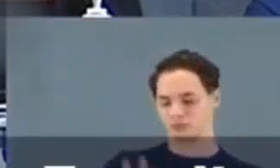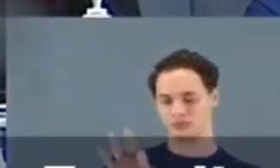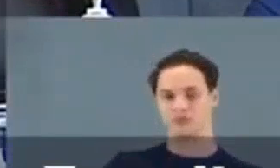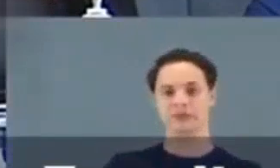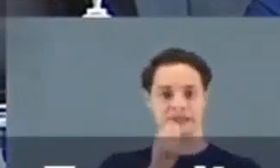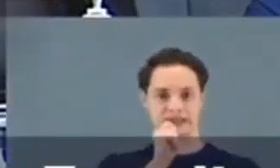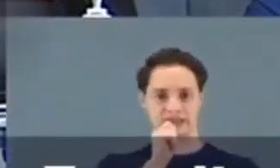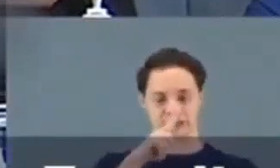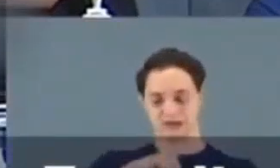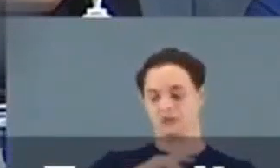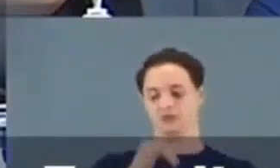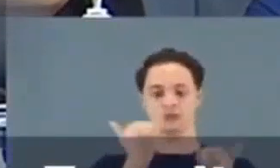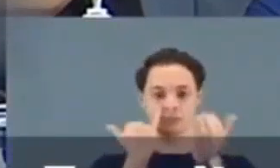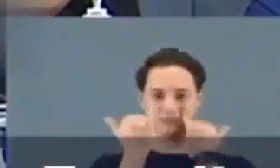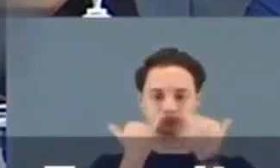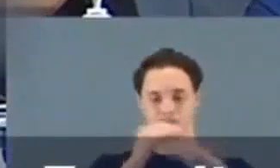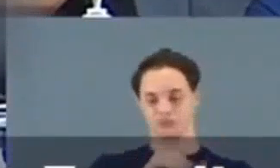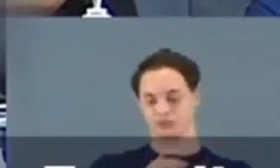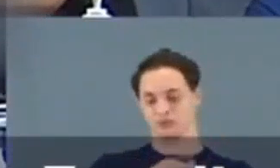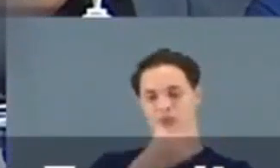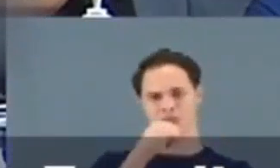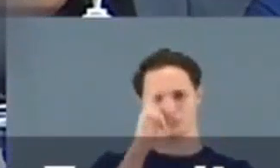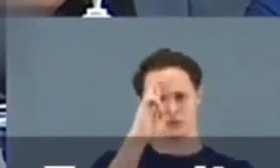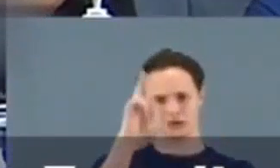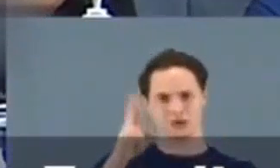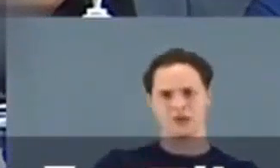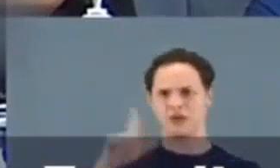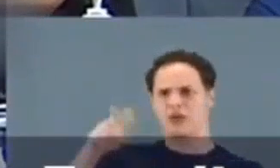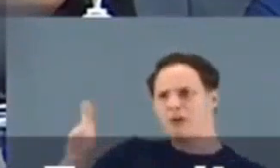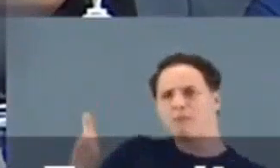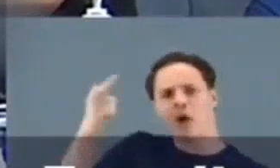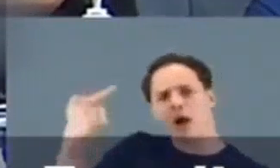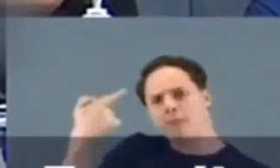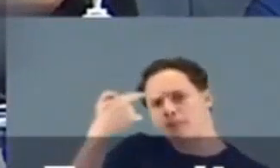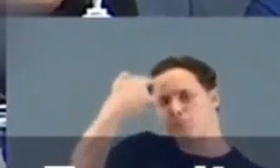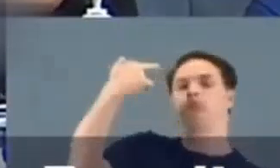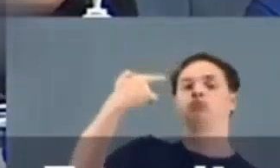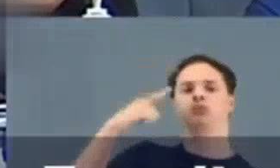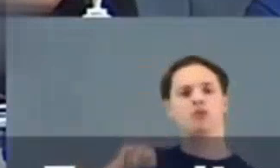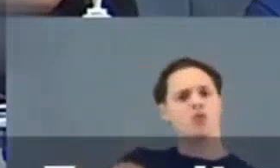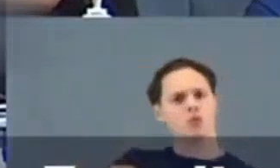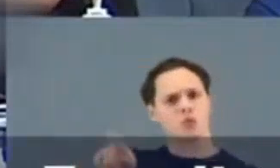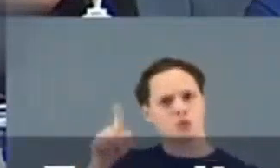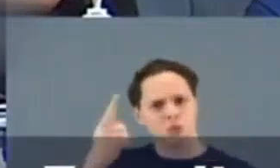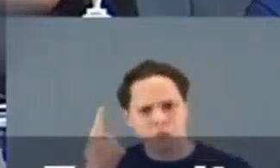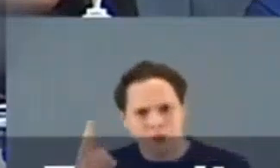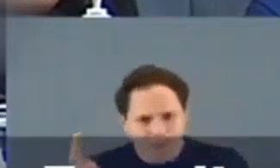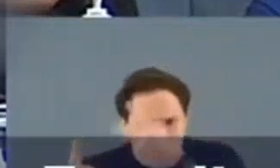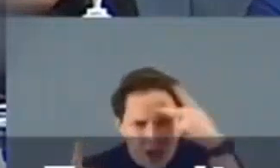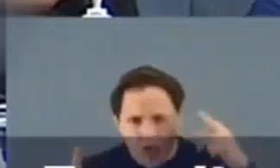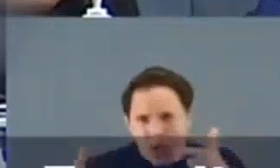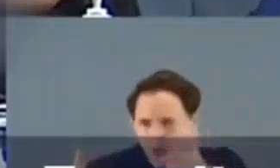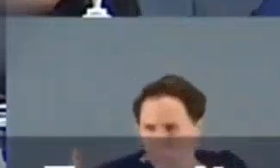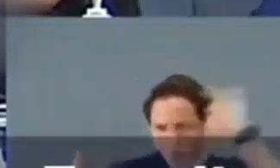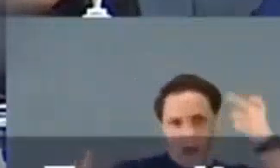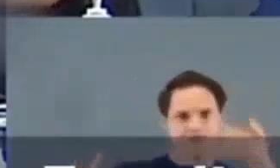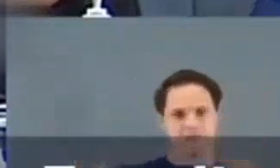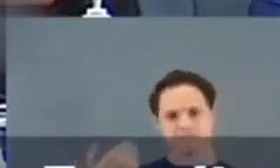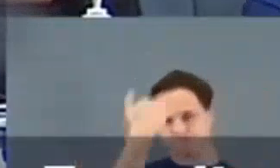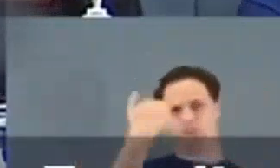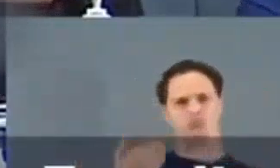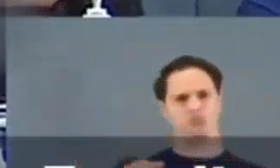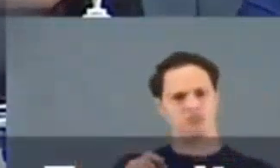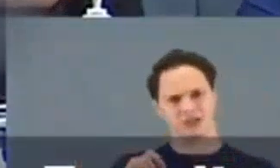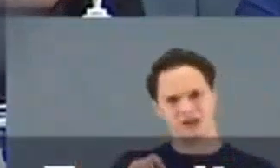por exemplo, a informação de que o senhor ameaçou dar um tiro na testa de uma das pessoas que o acusaram por